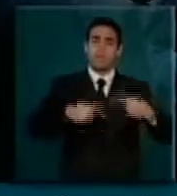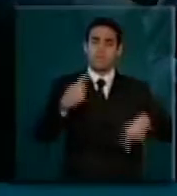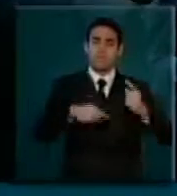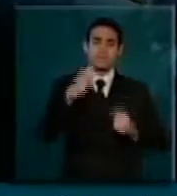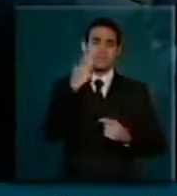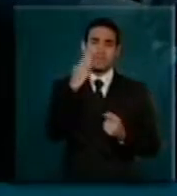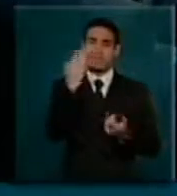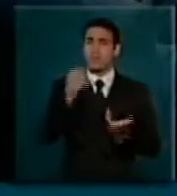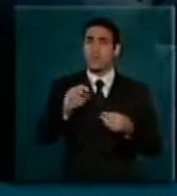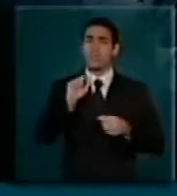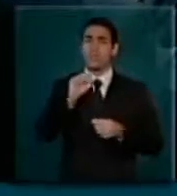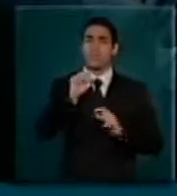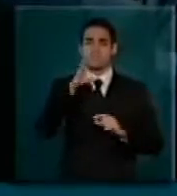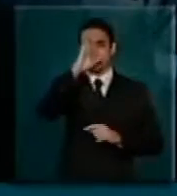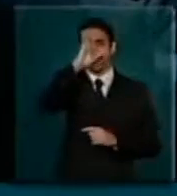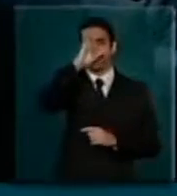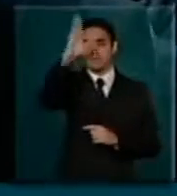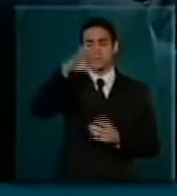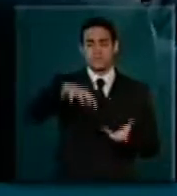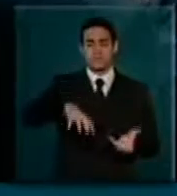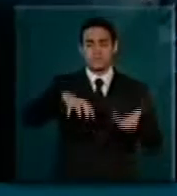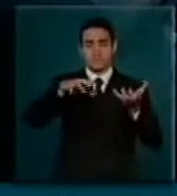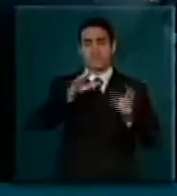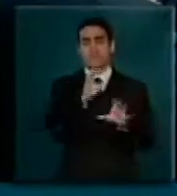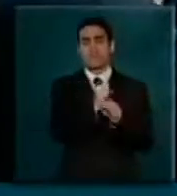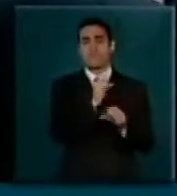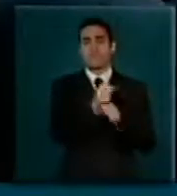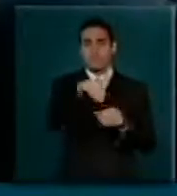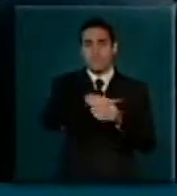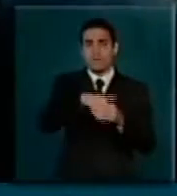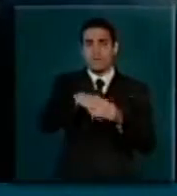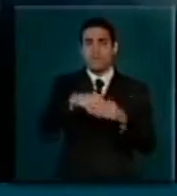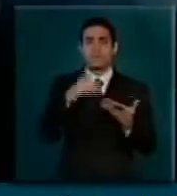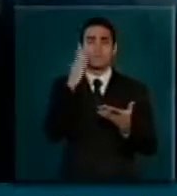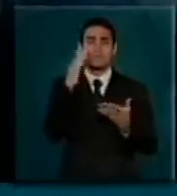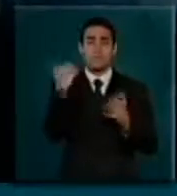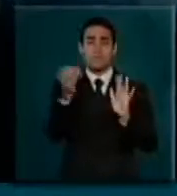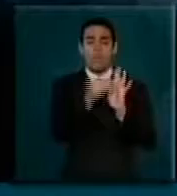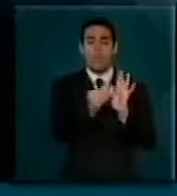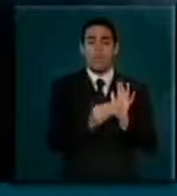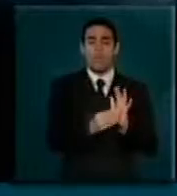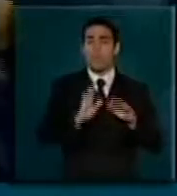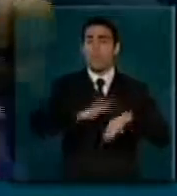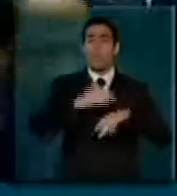as prioridades do Congresso Nacional a votar o orçamento.